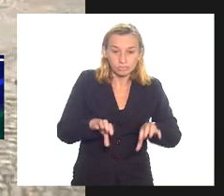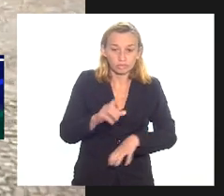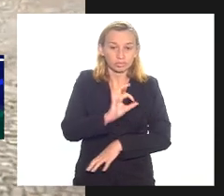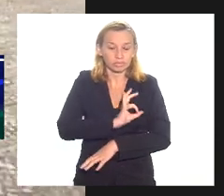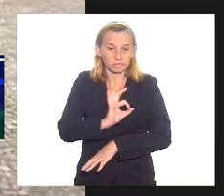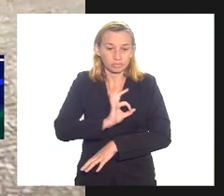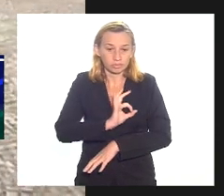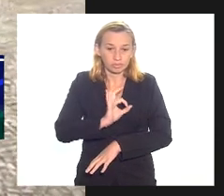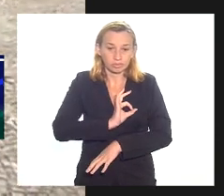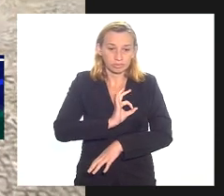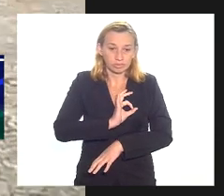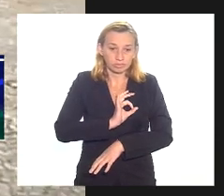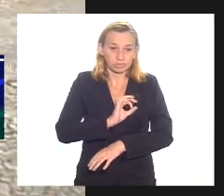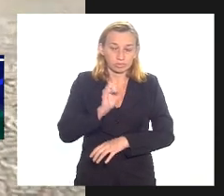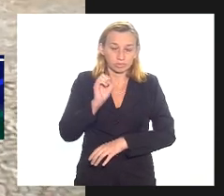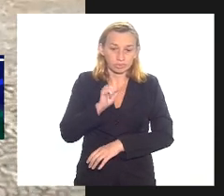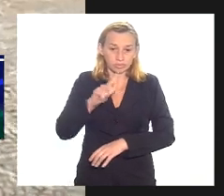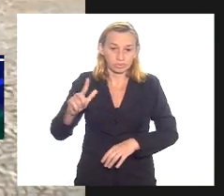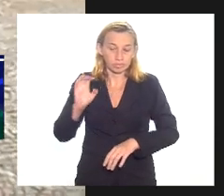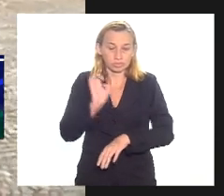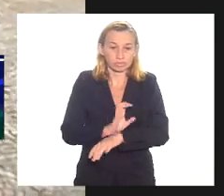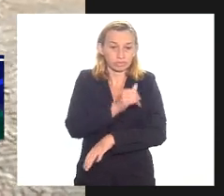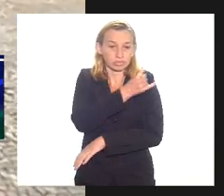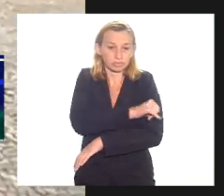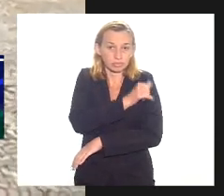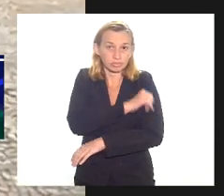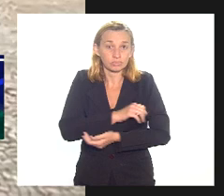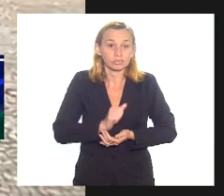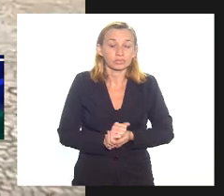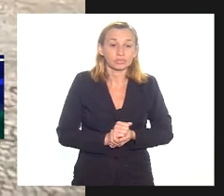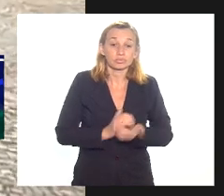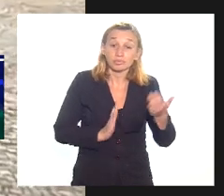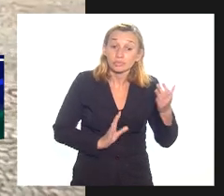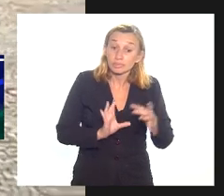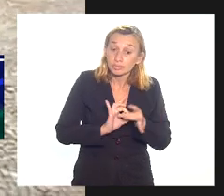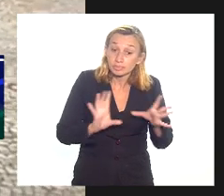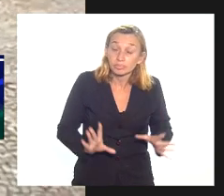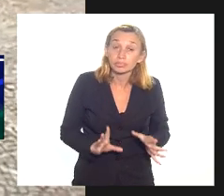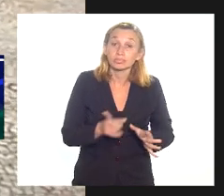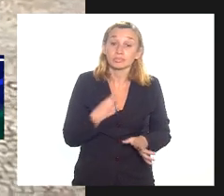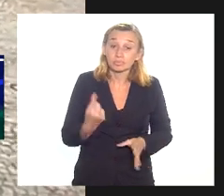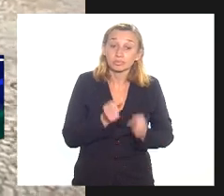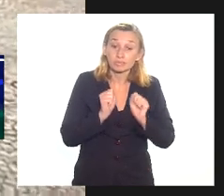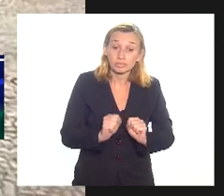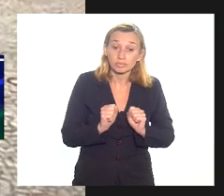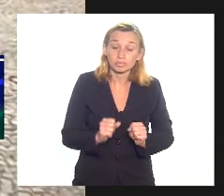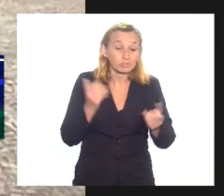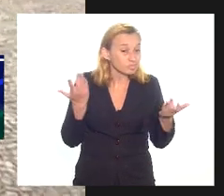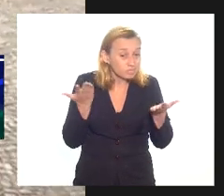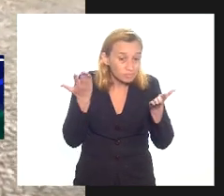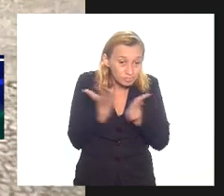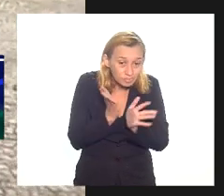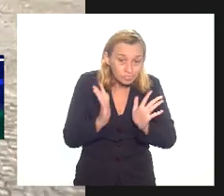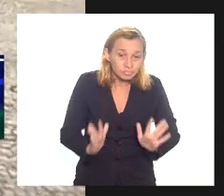do Estado do Rio de Janeiro. Foi publicado a autorização para que possamos dar um fim